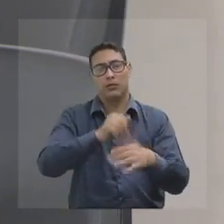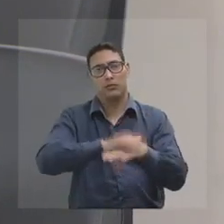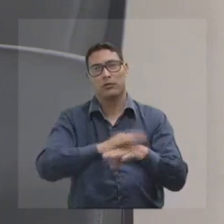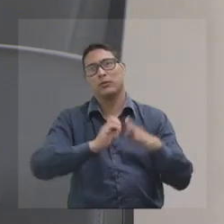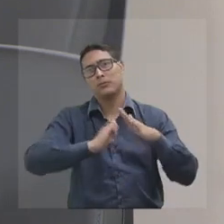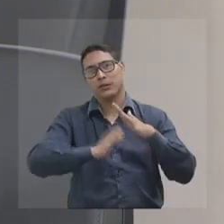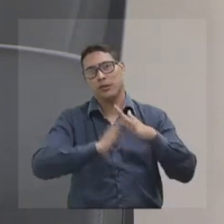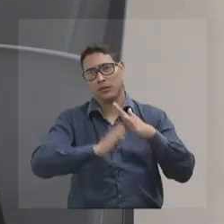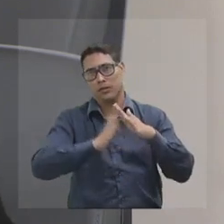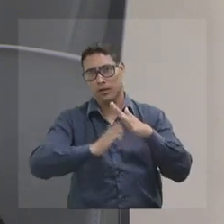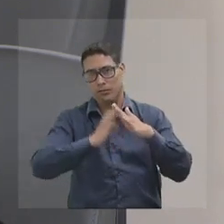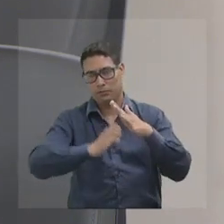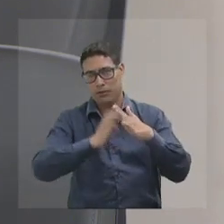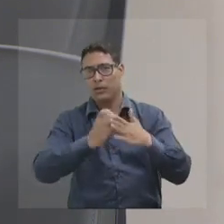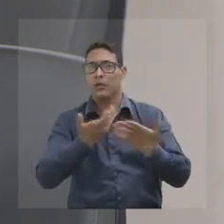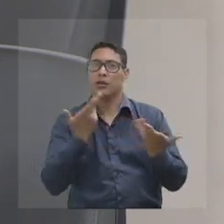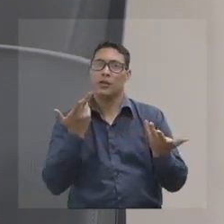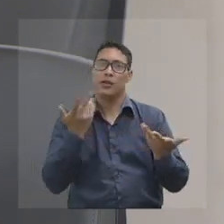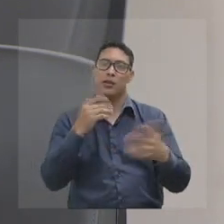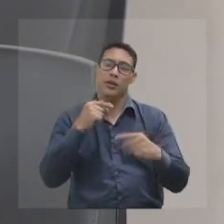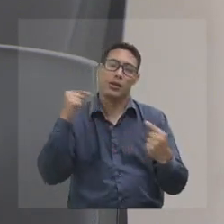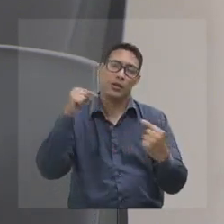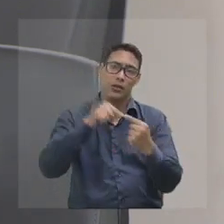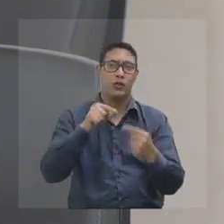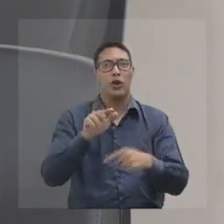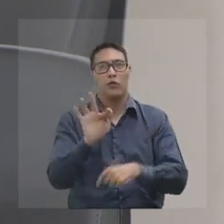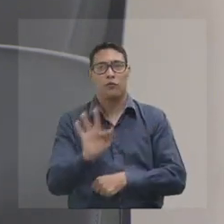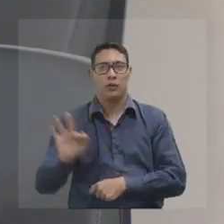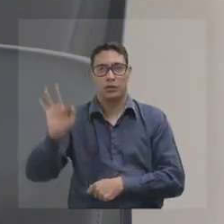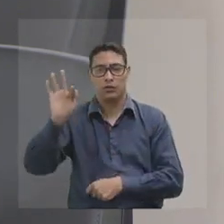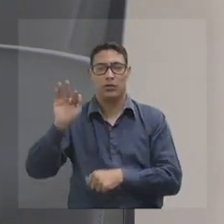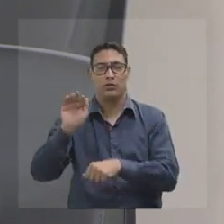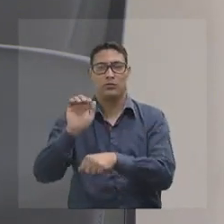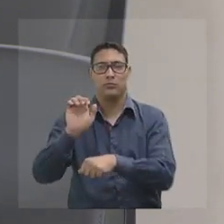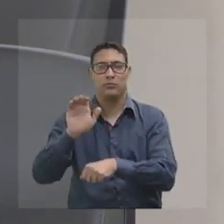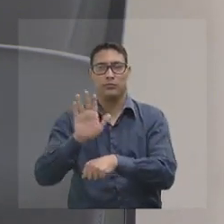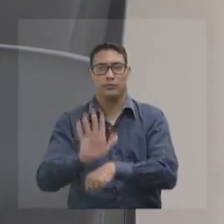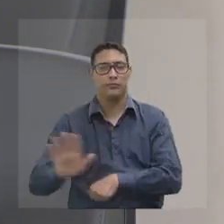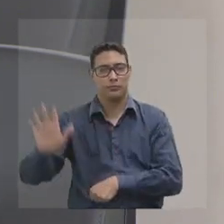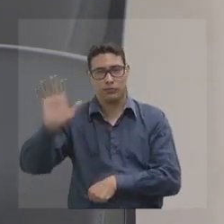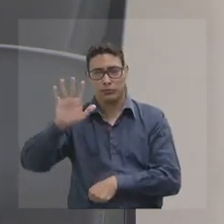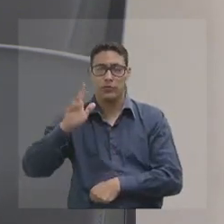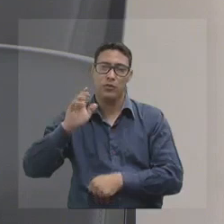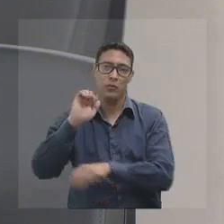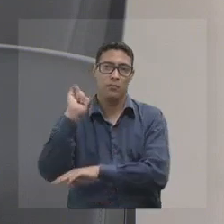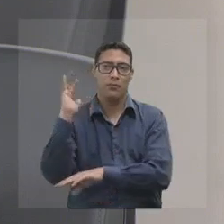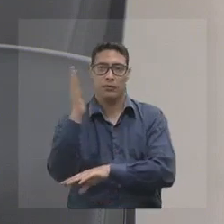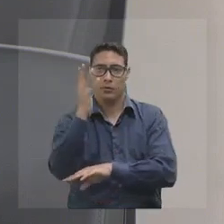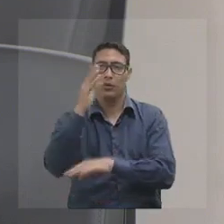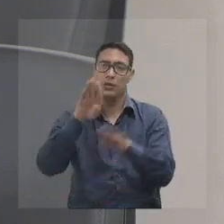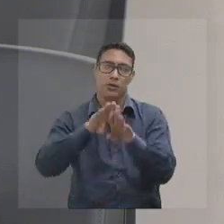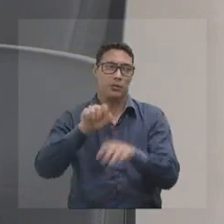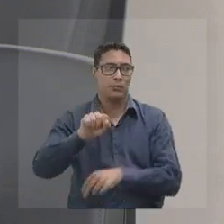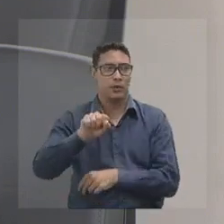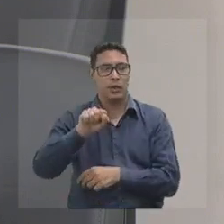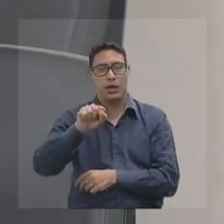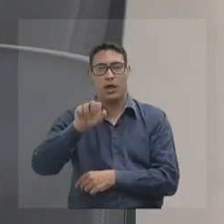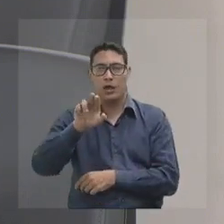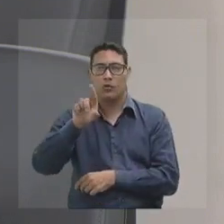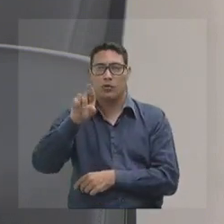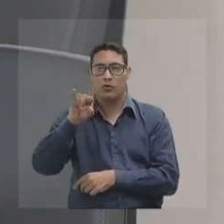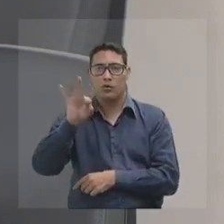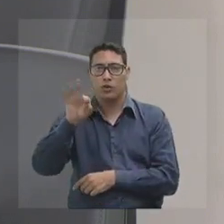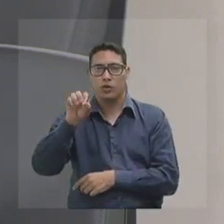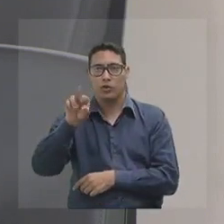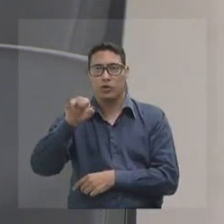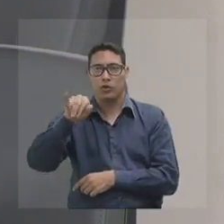que por meio da fundação Estadual do meio ambiente e das auditorias externas e que o MP hoje coordena